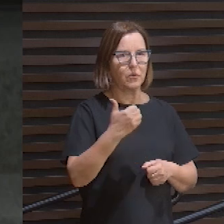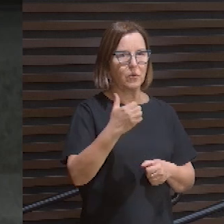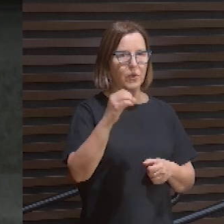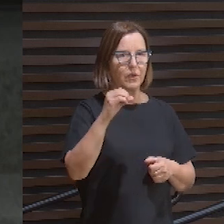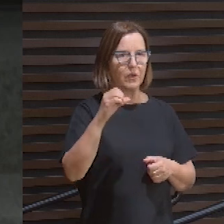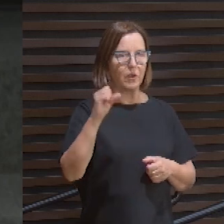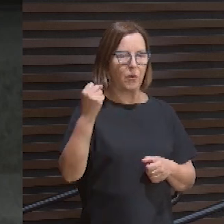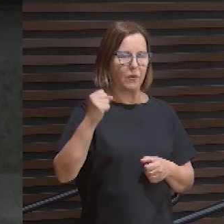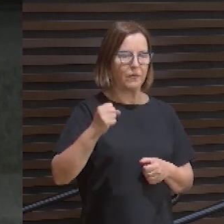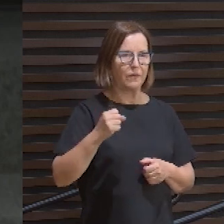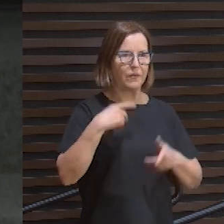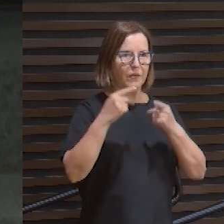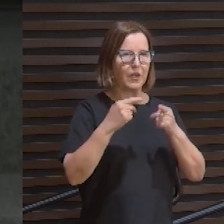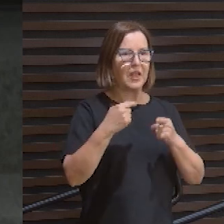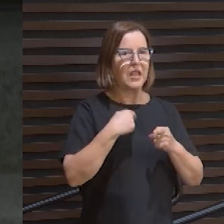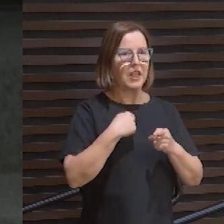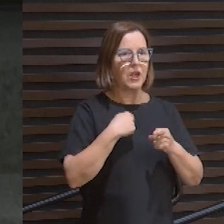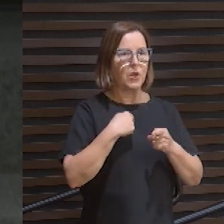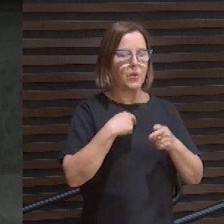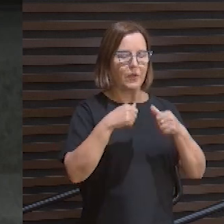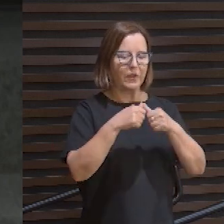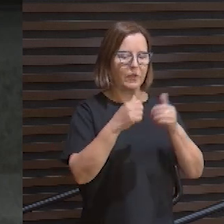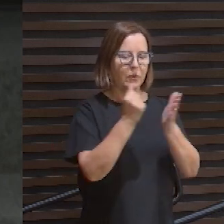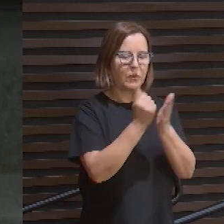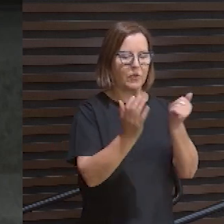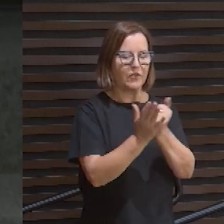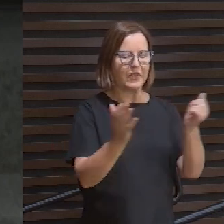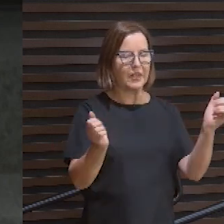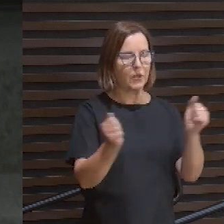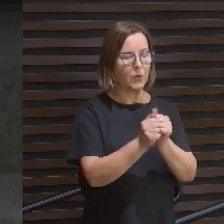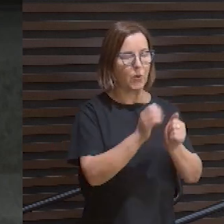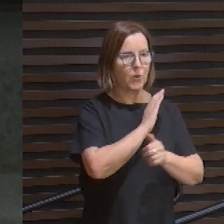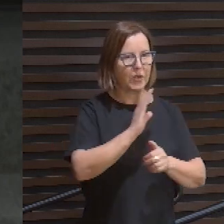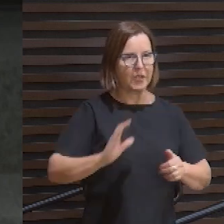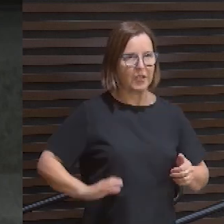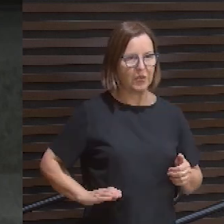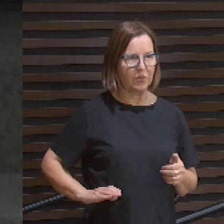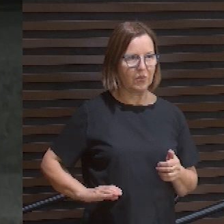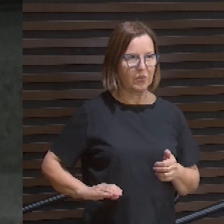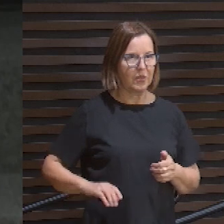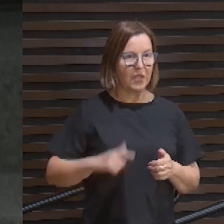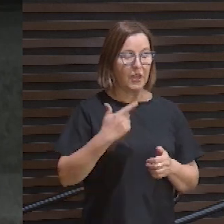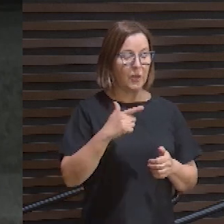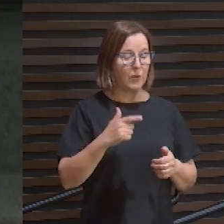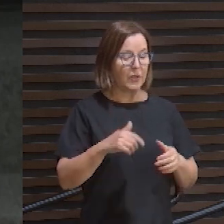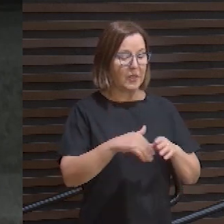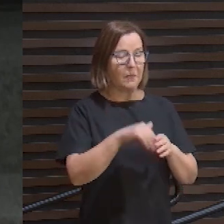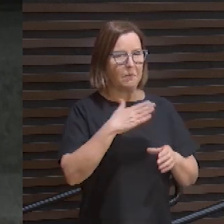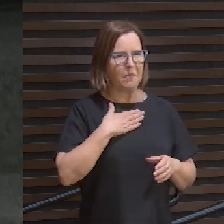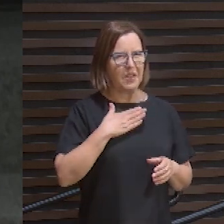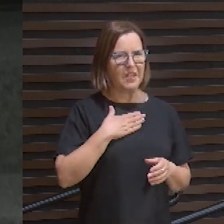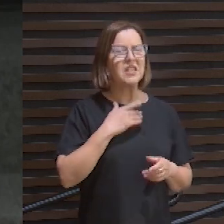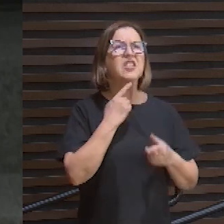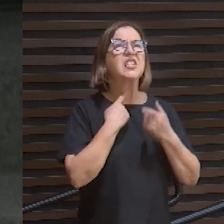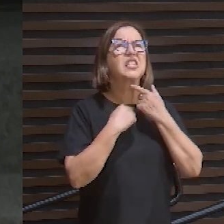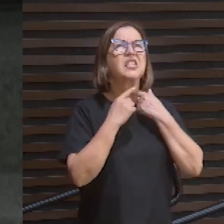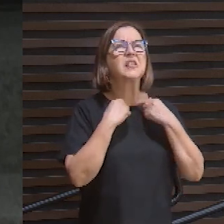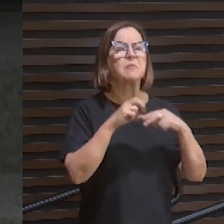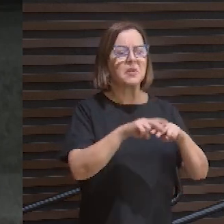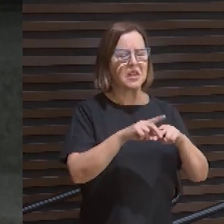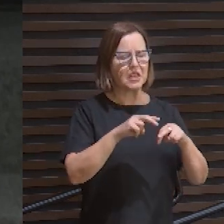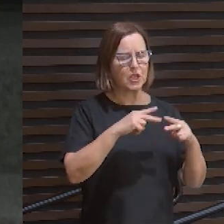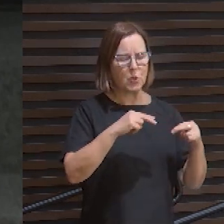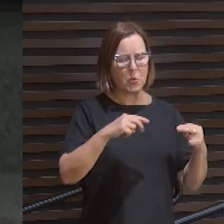eu estou crucificado com Cristo e não há mais em mim desejos pelas coisas